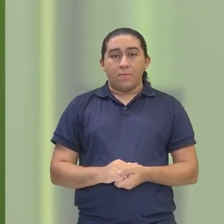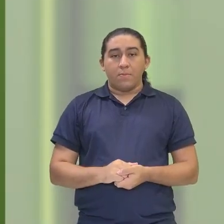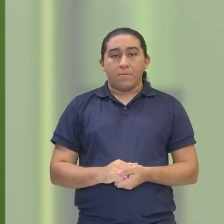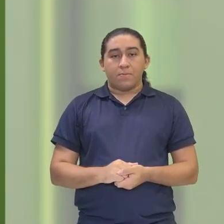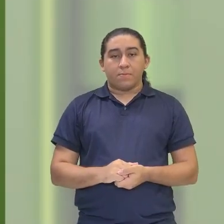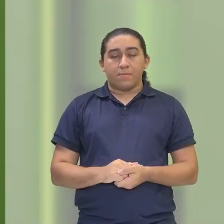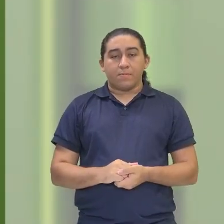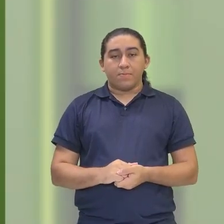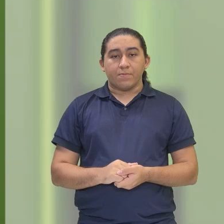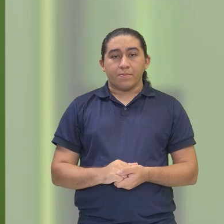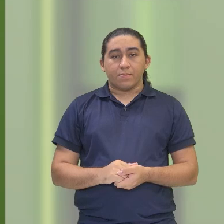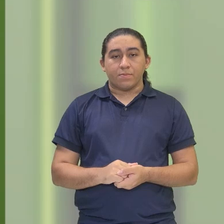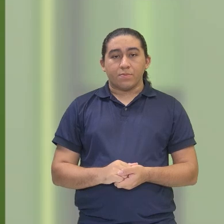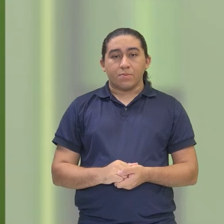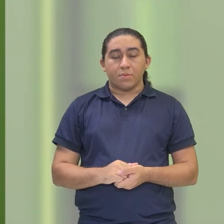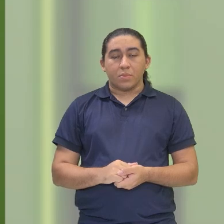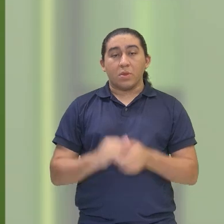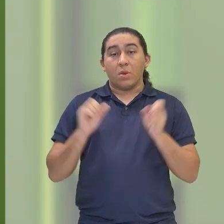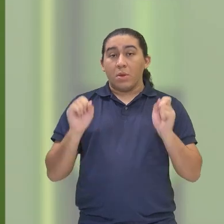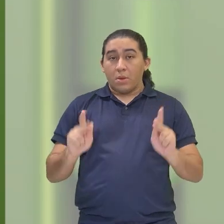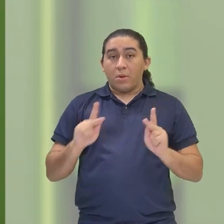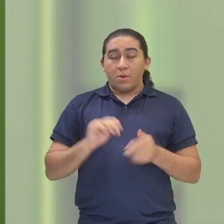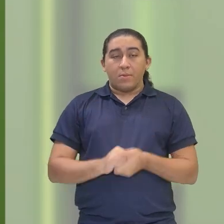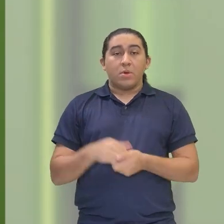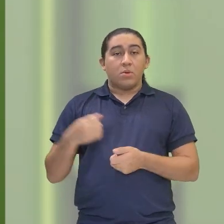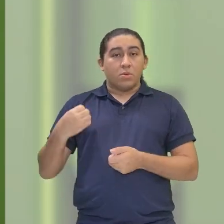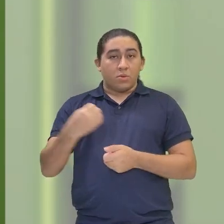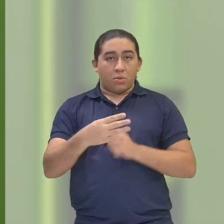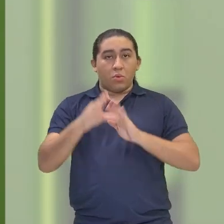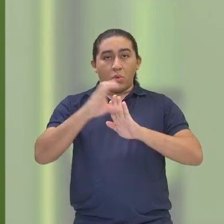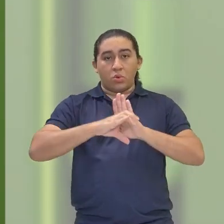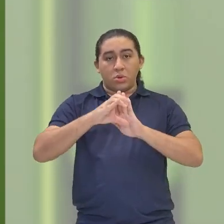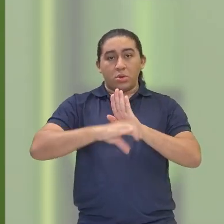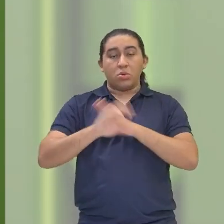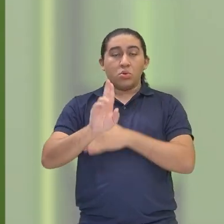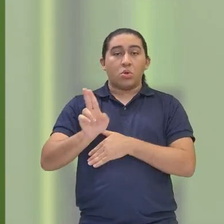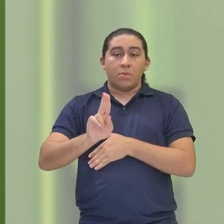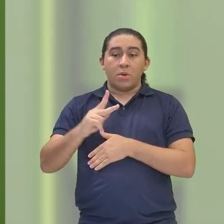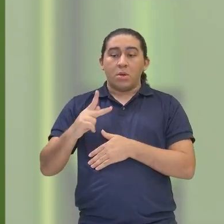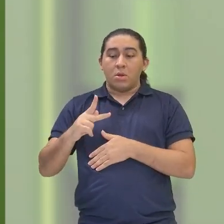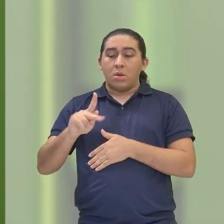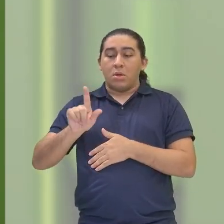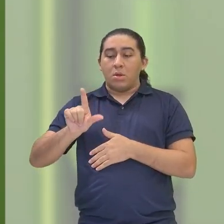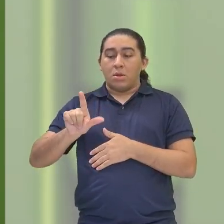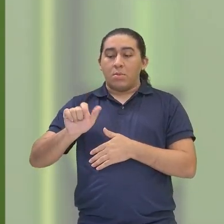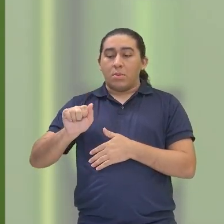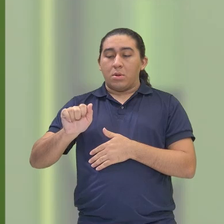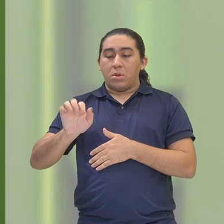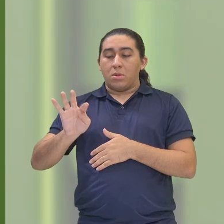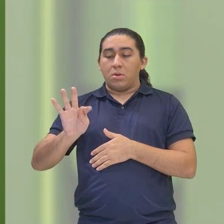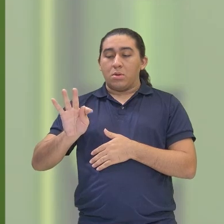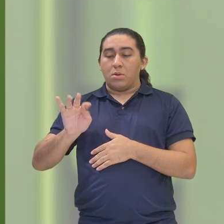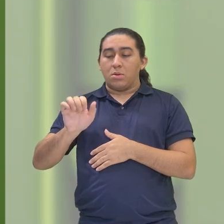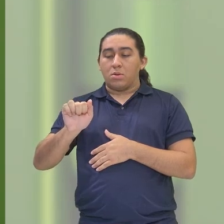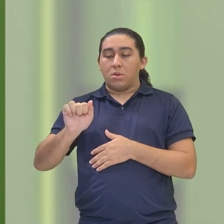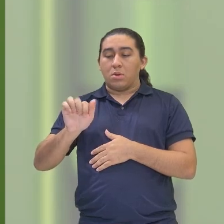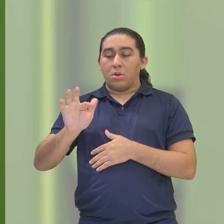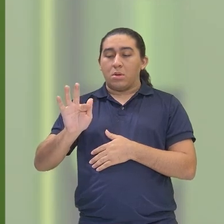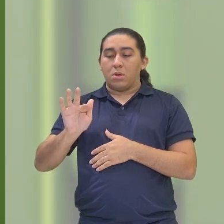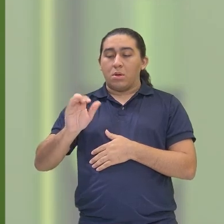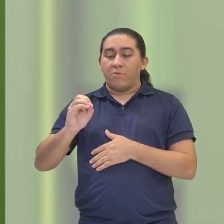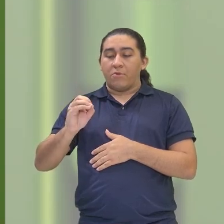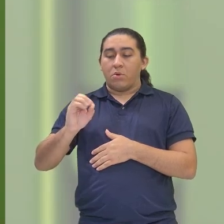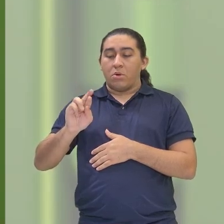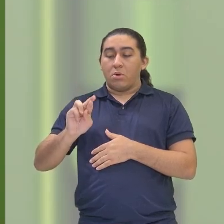Muito bem, veja aí um novo conceito de usina hidrelétrica, né, as usinas-plataforma, que o governo está em fase de construção e